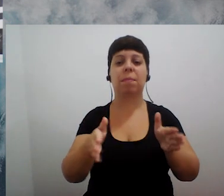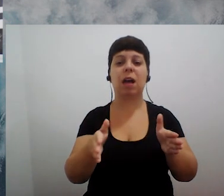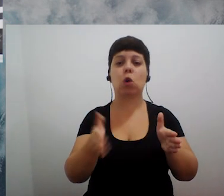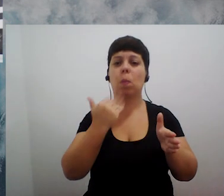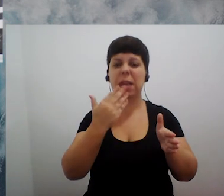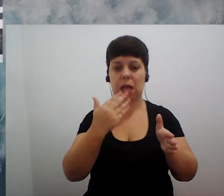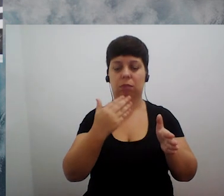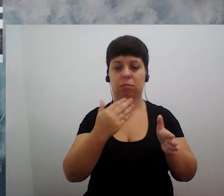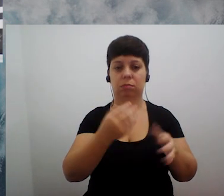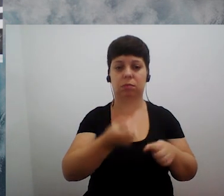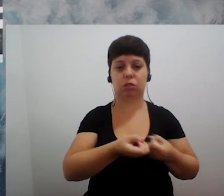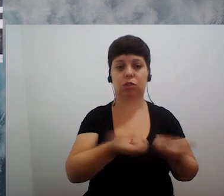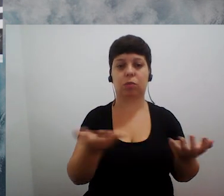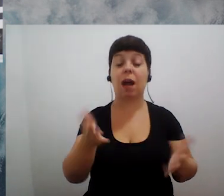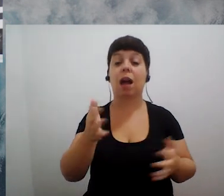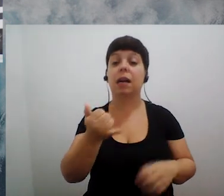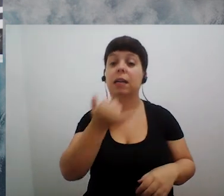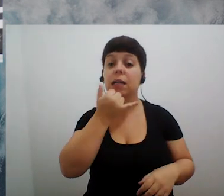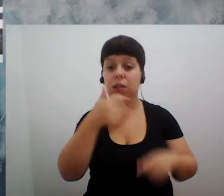distribuir cesta básica na comunidade.